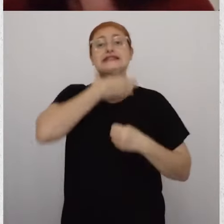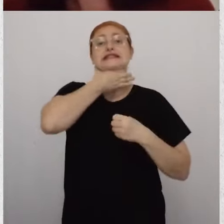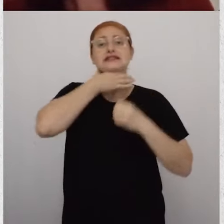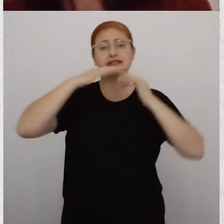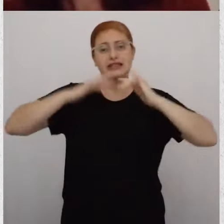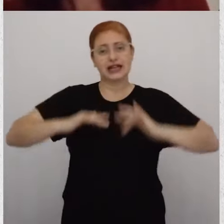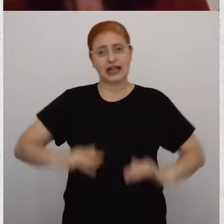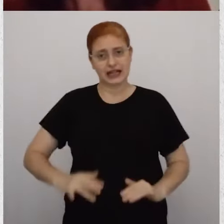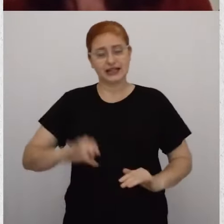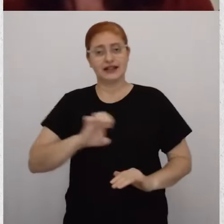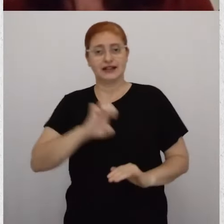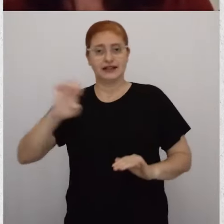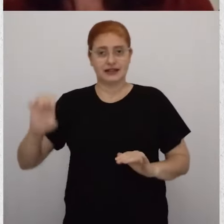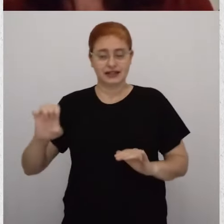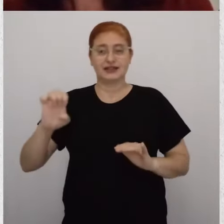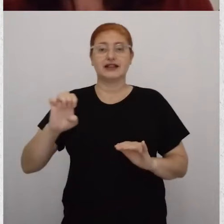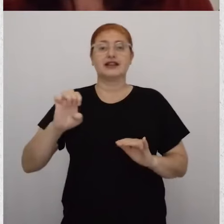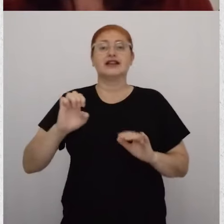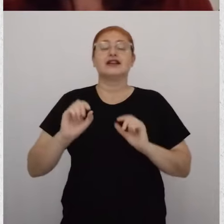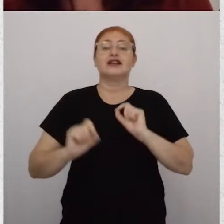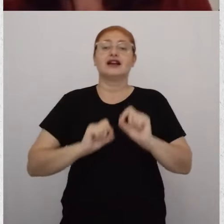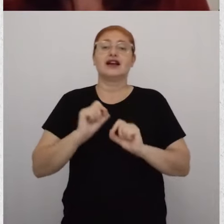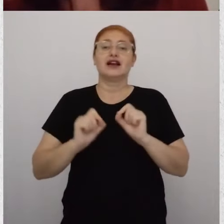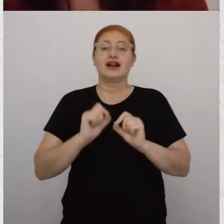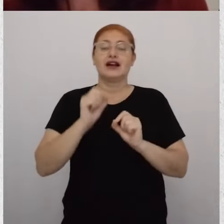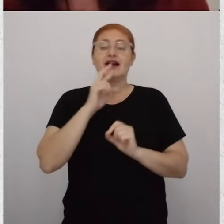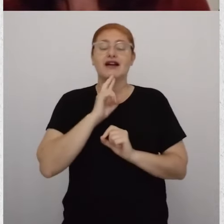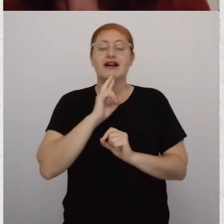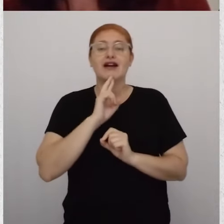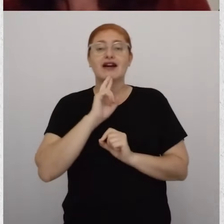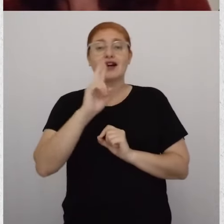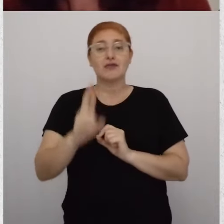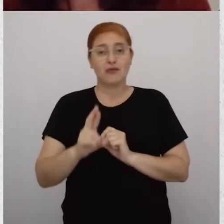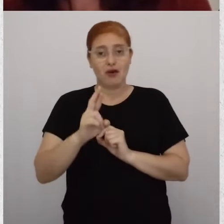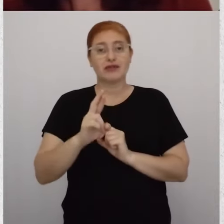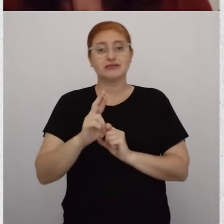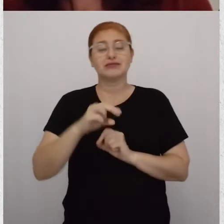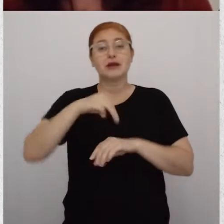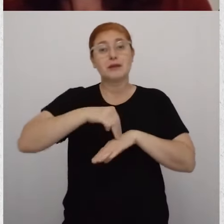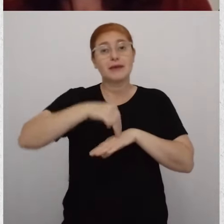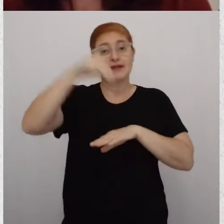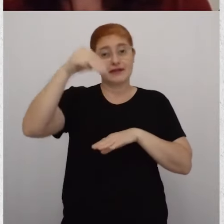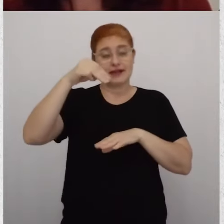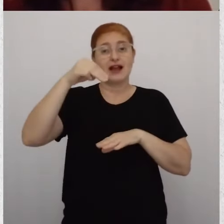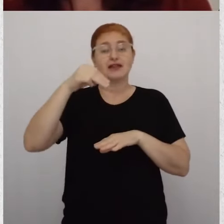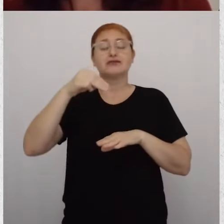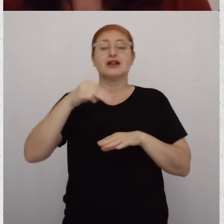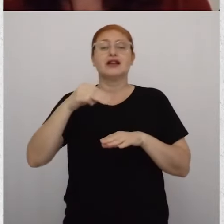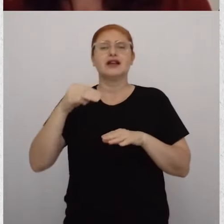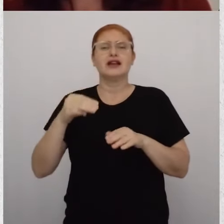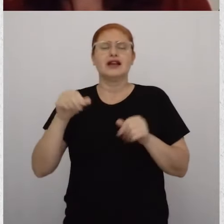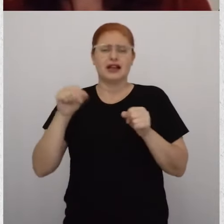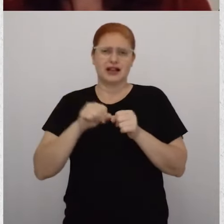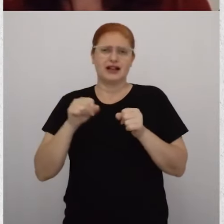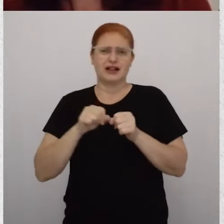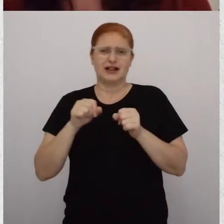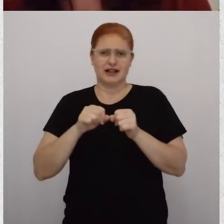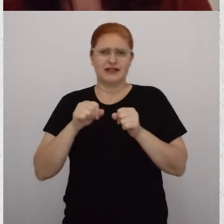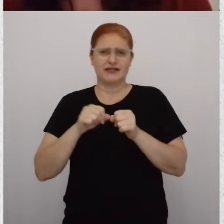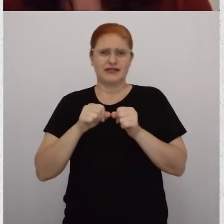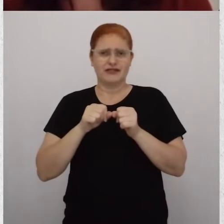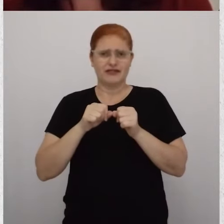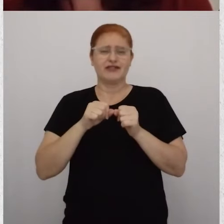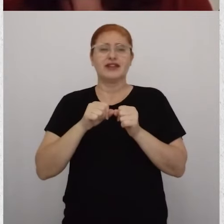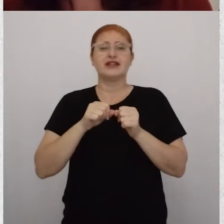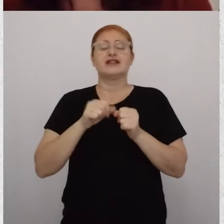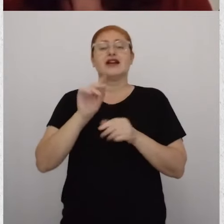resultante do trabalho de mestrado em sociologia que a Sofia fez na Universidade Federal de Pernambuco. Hoje a Sofia